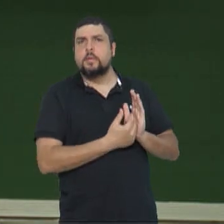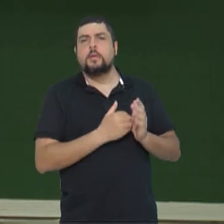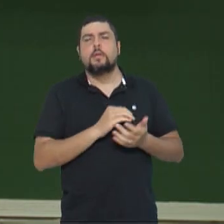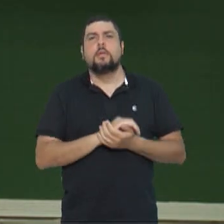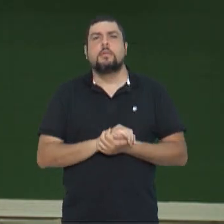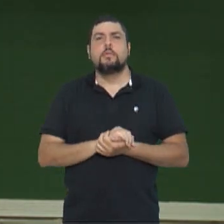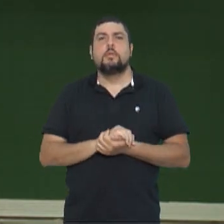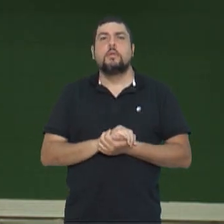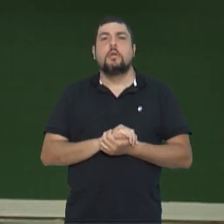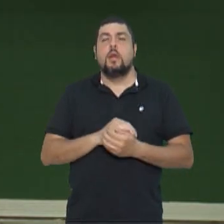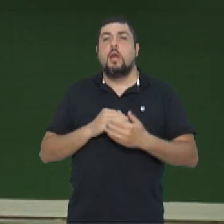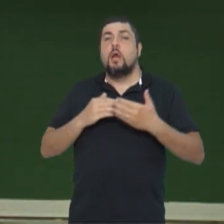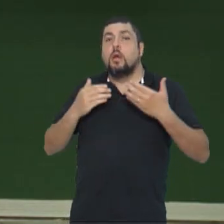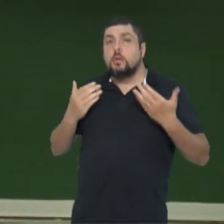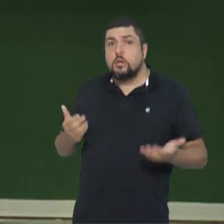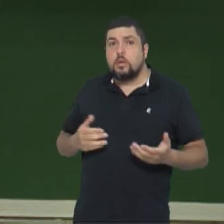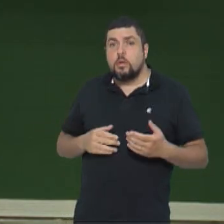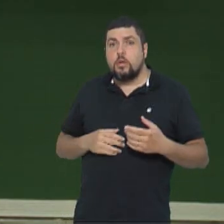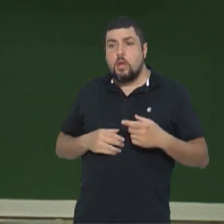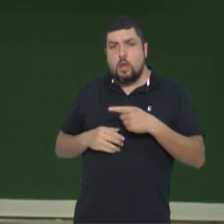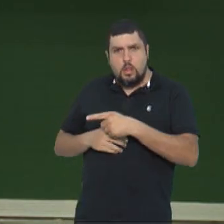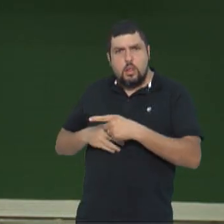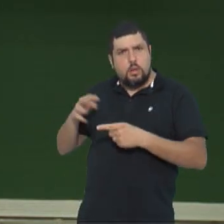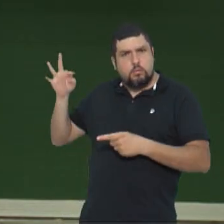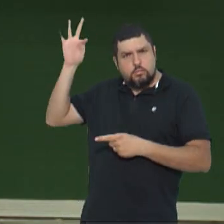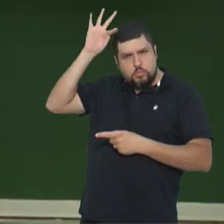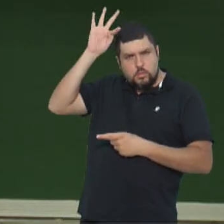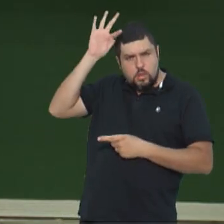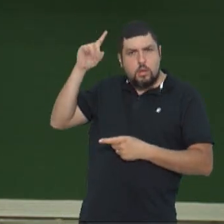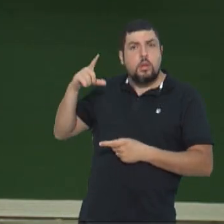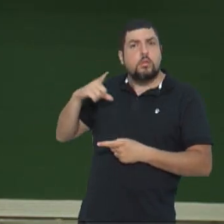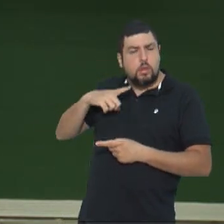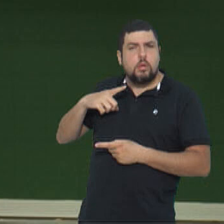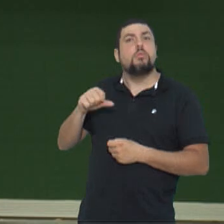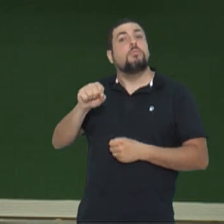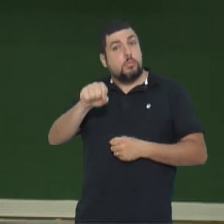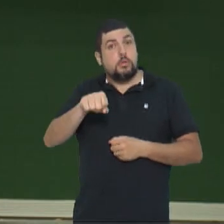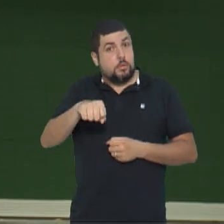dizendo? Eu posso dizer que o Thomas Edison tinha talento? Tinha. Né?